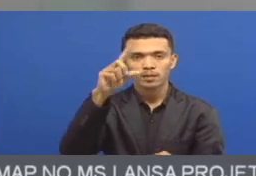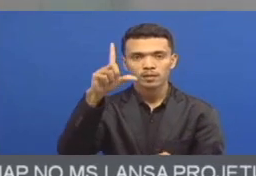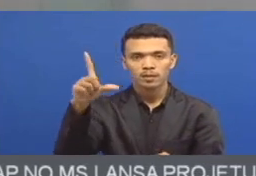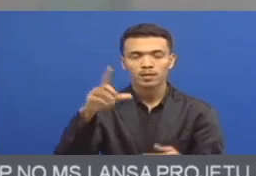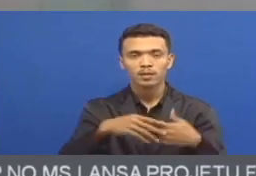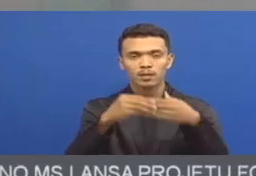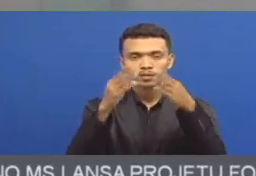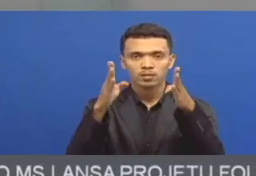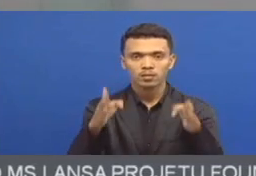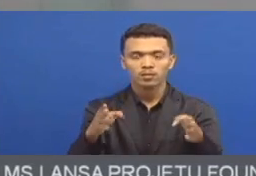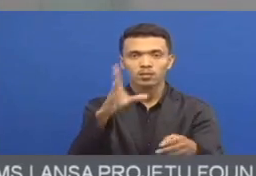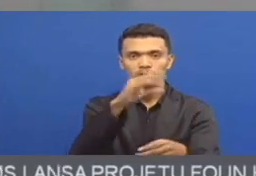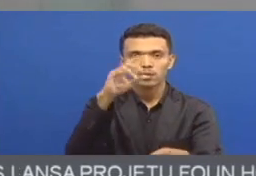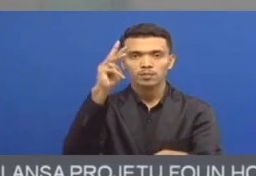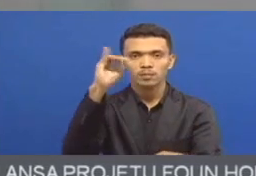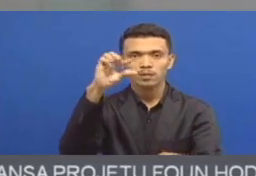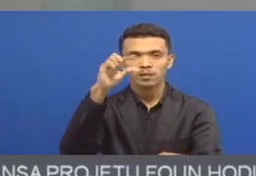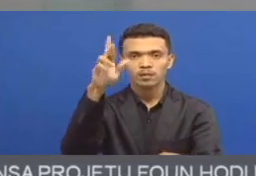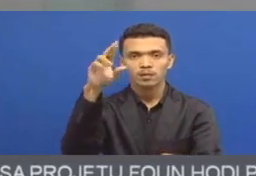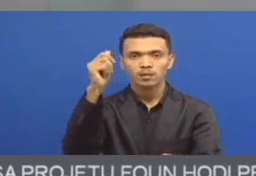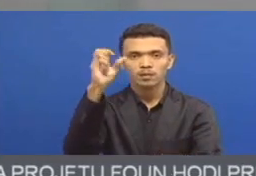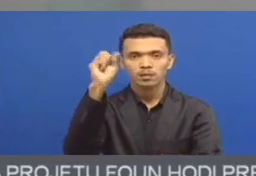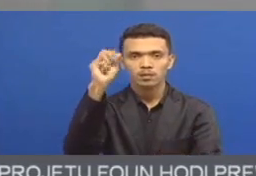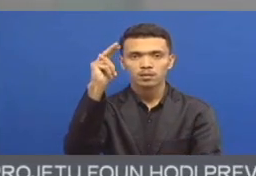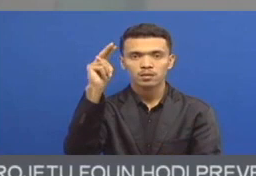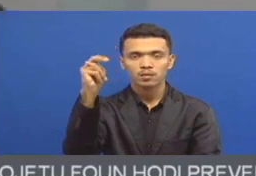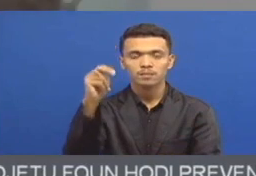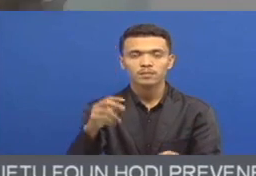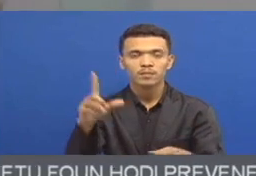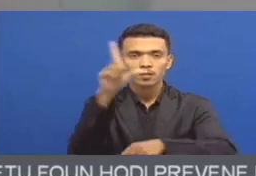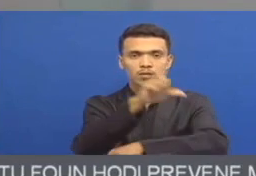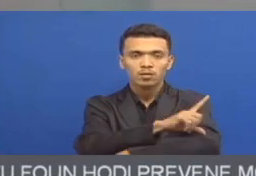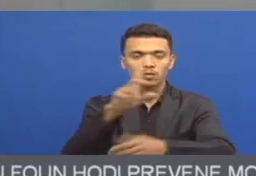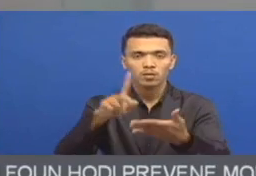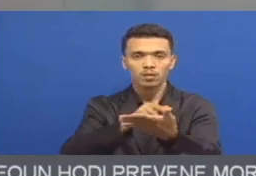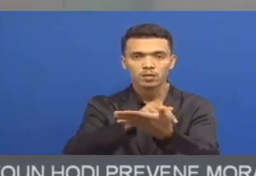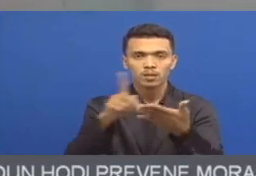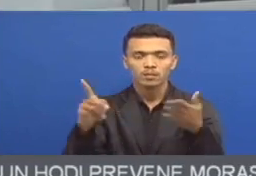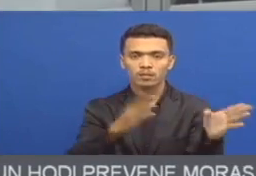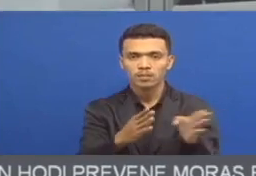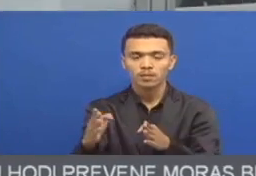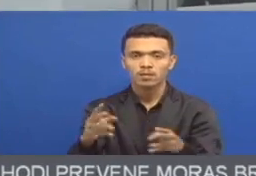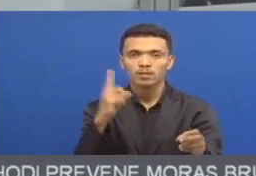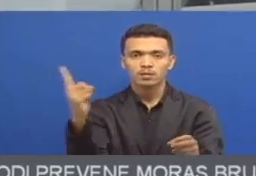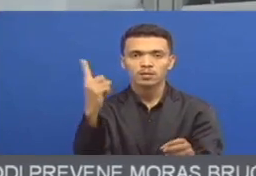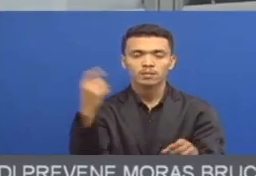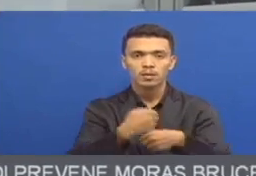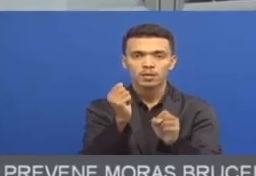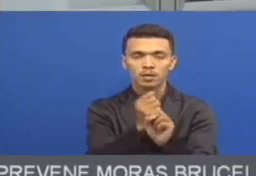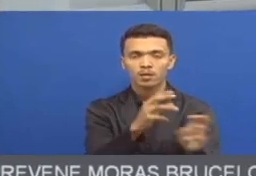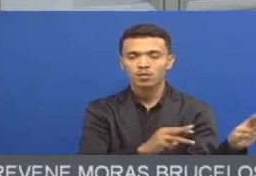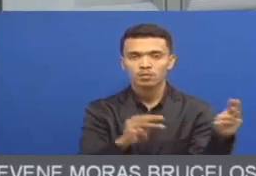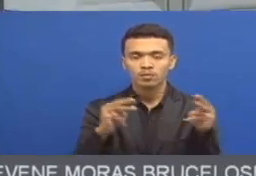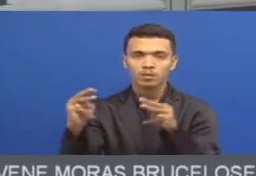da Bineira ou imigração. Tuir Octavio da Costa Araújo, cada lorong crime organizado será sempre halo mudança ba modus